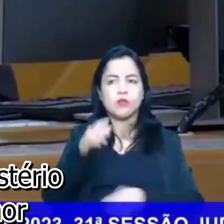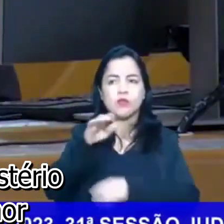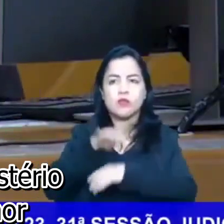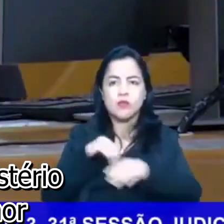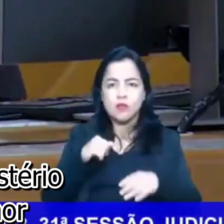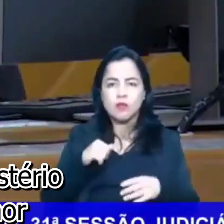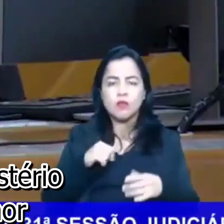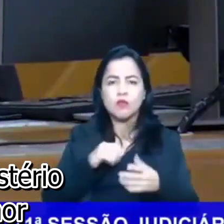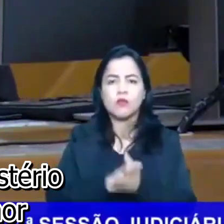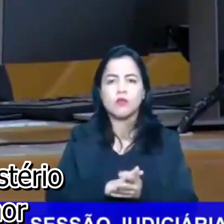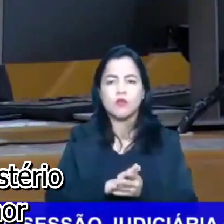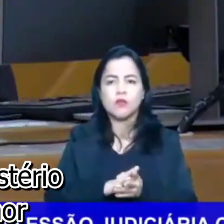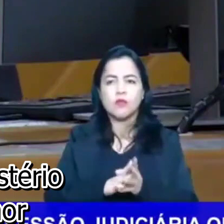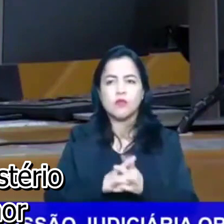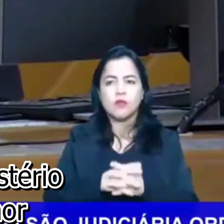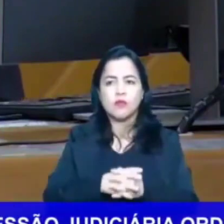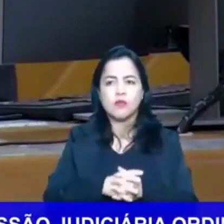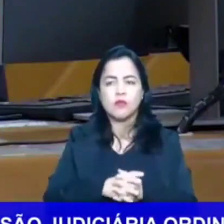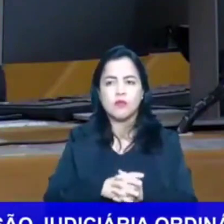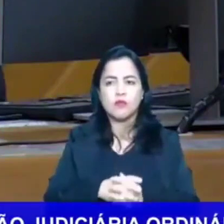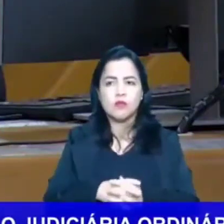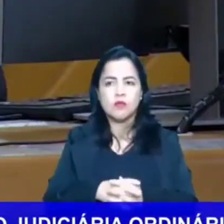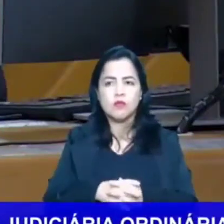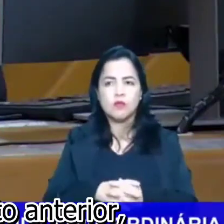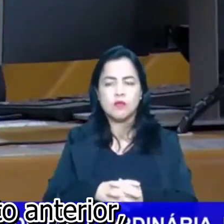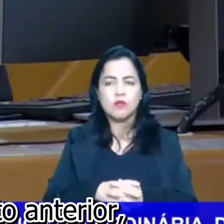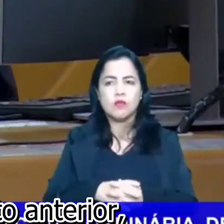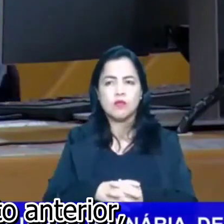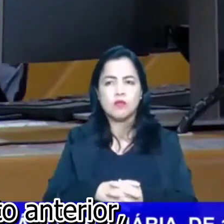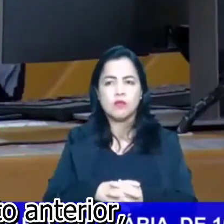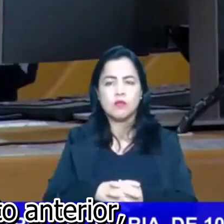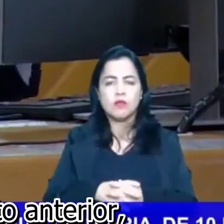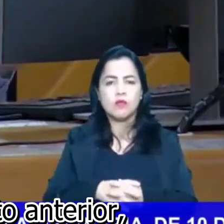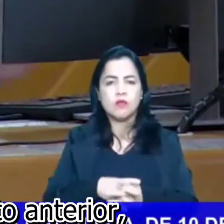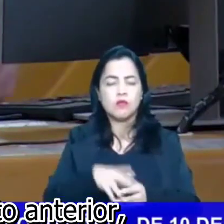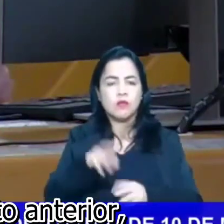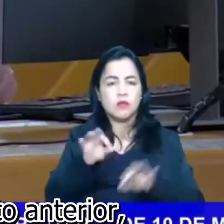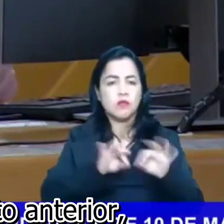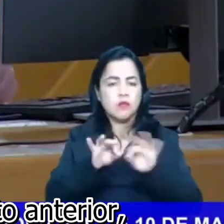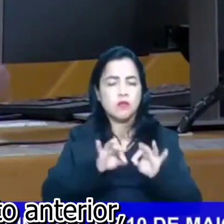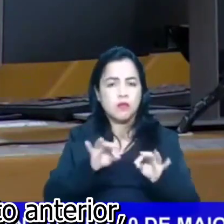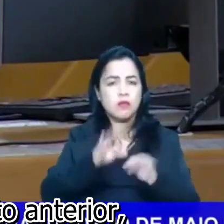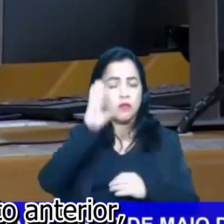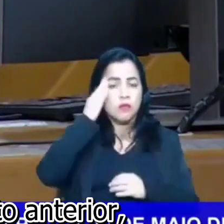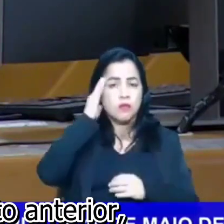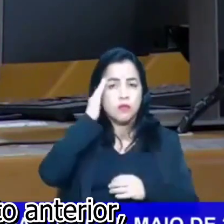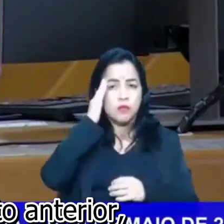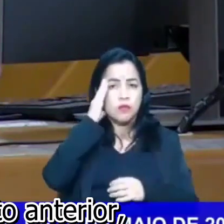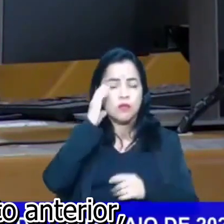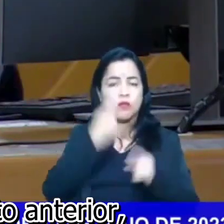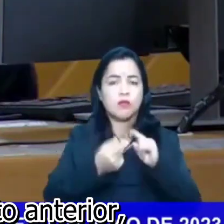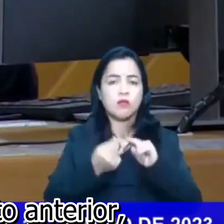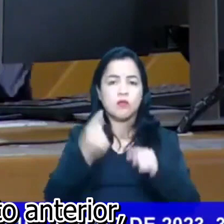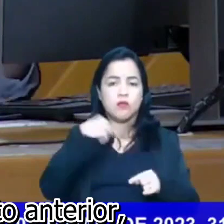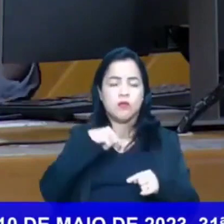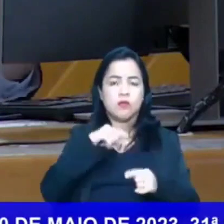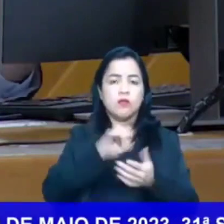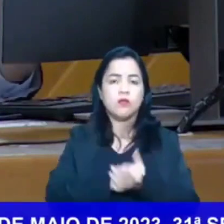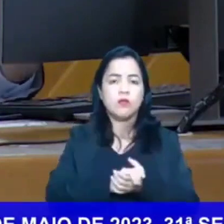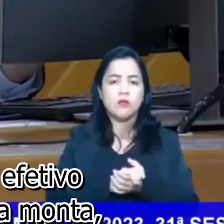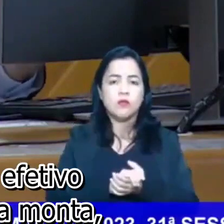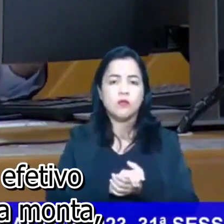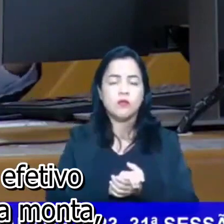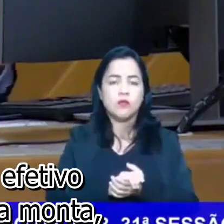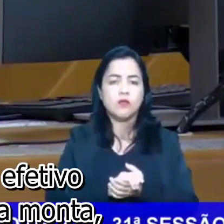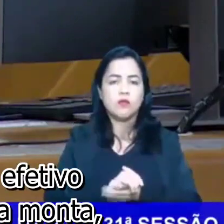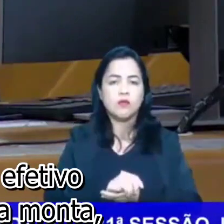reiterado, ou melhor, tem reformado parcialmente seu entendimento anterior, indicando que